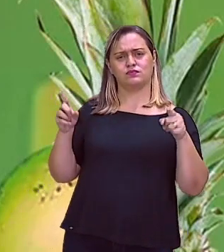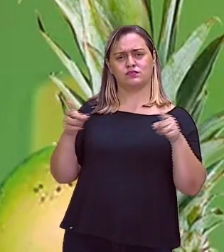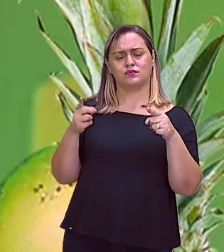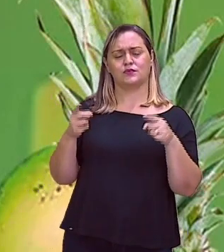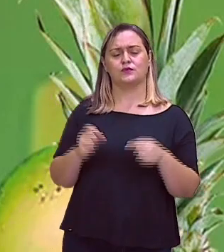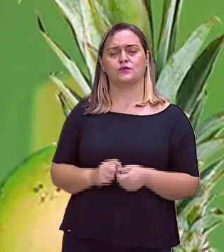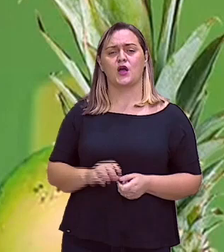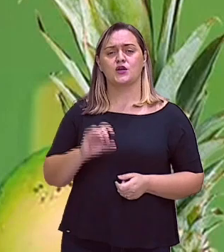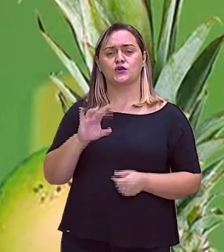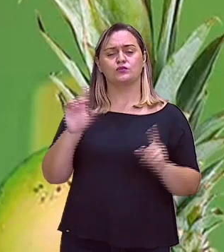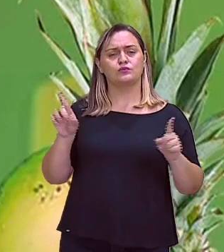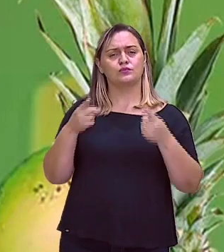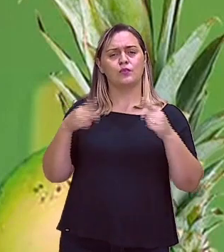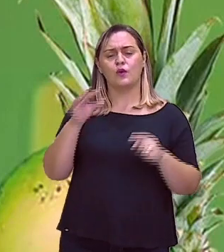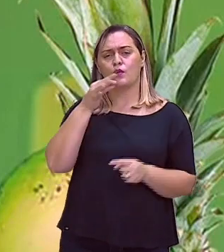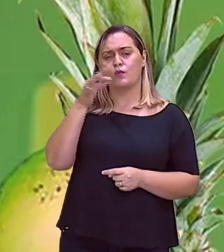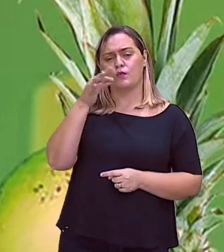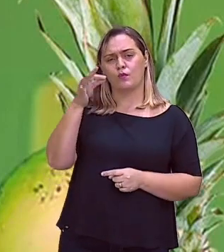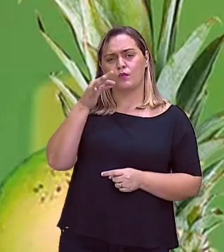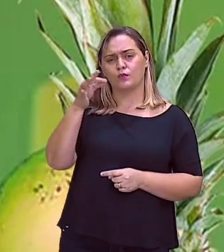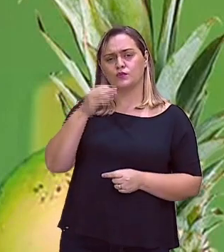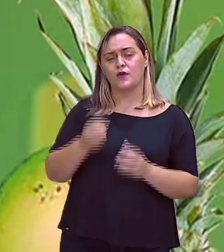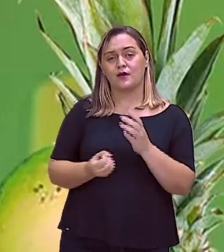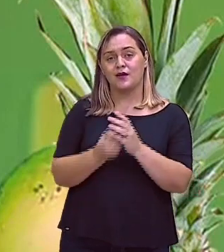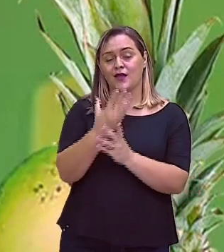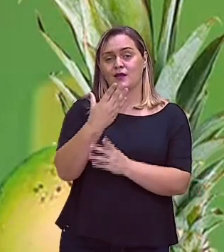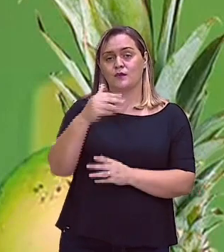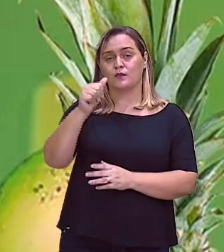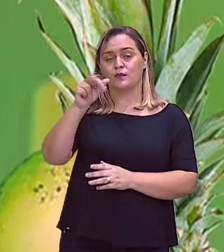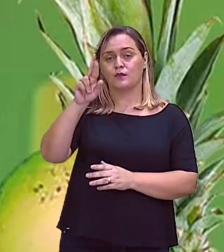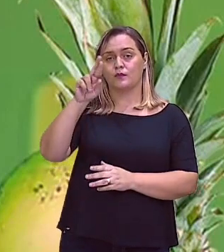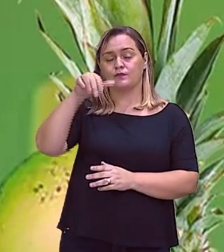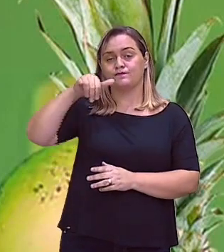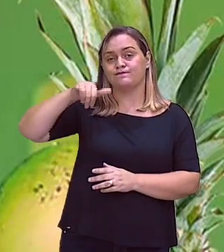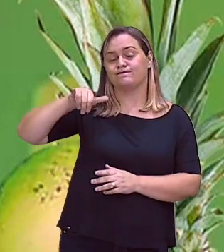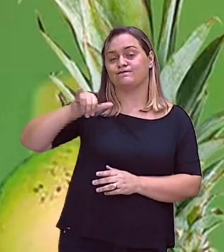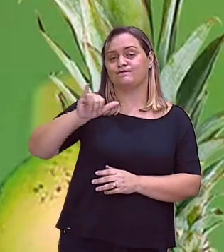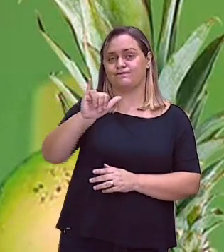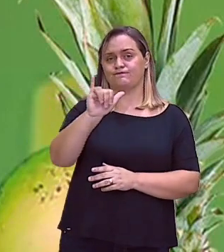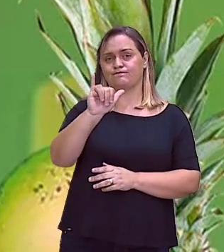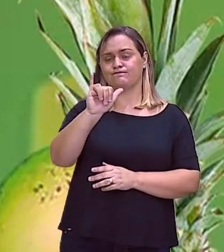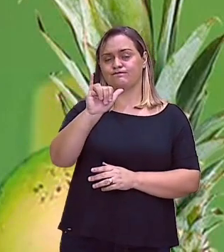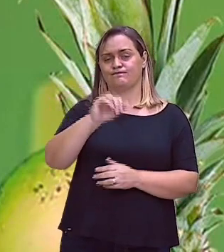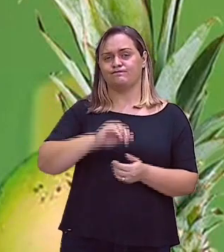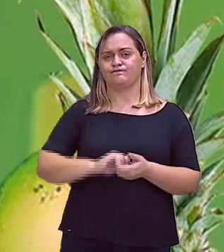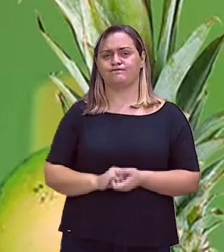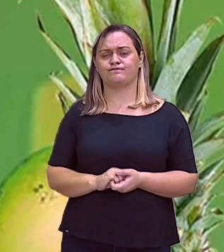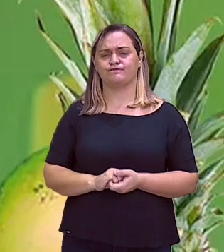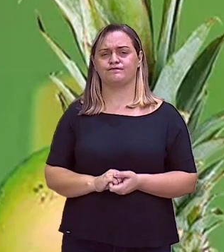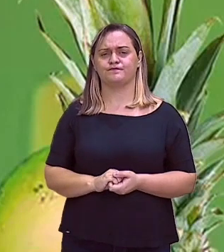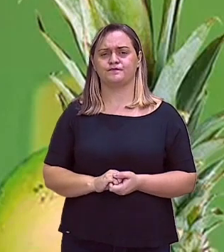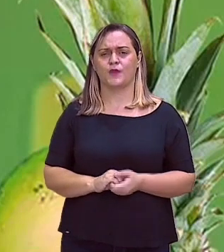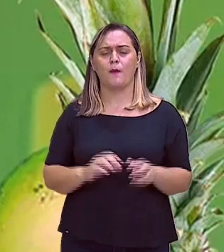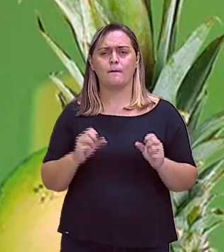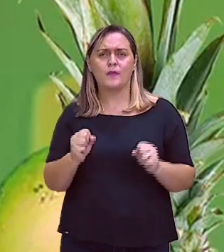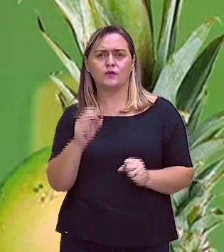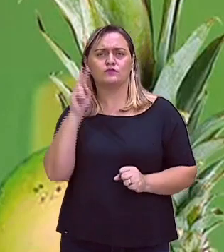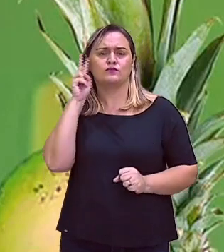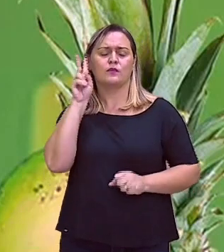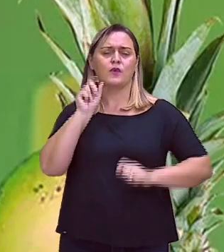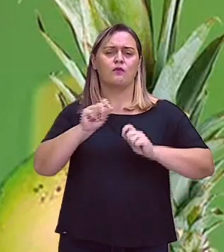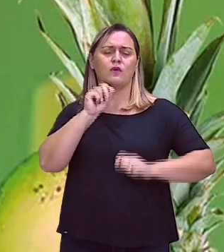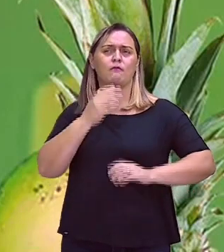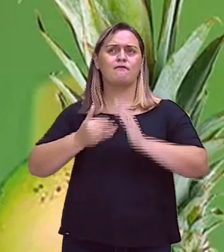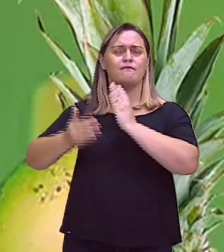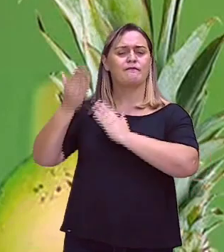deliciarem com esse instrumental ao ouvir essa música Preciso um remeter ao